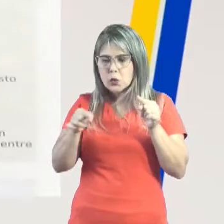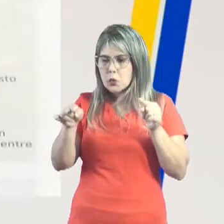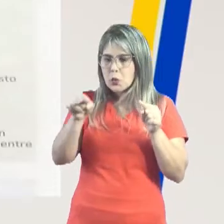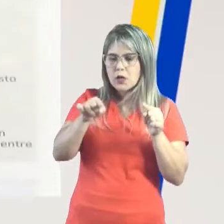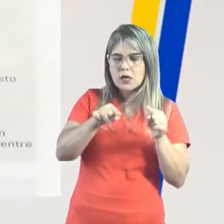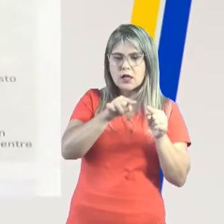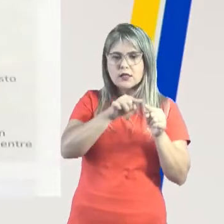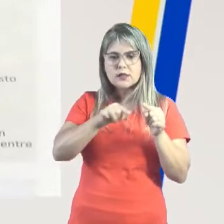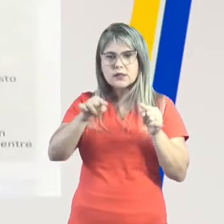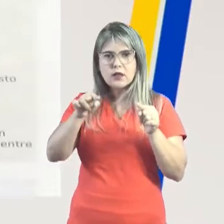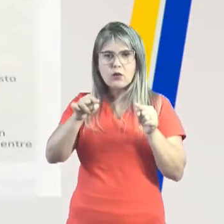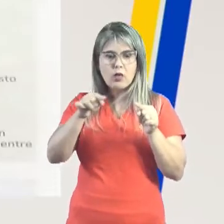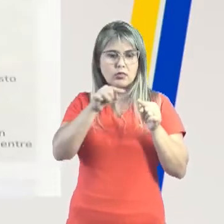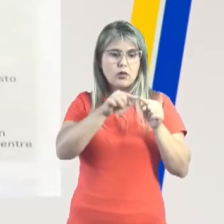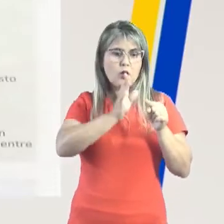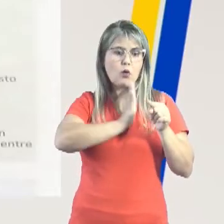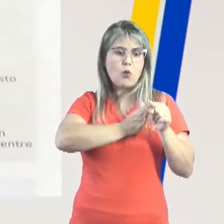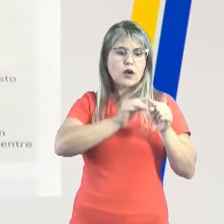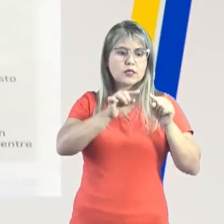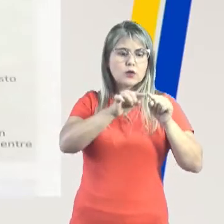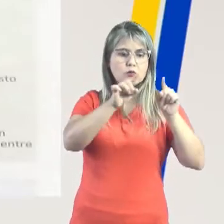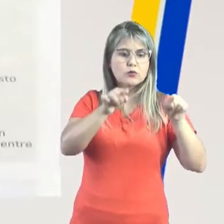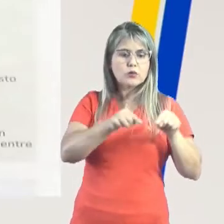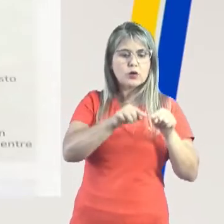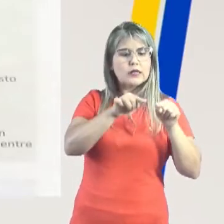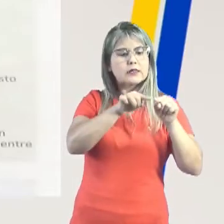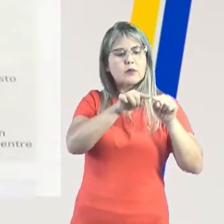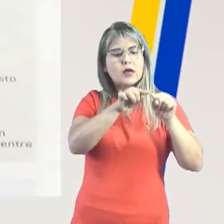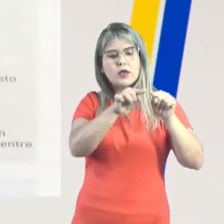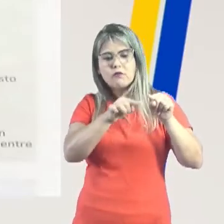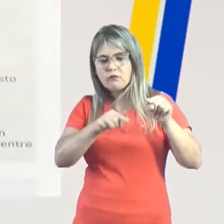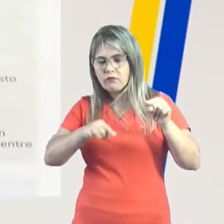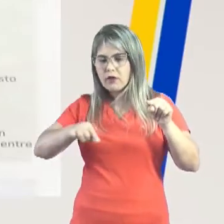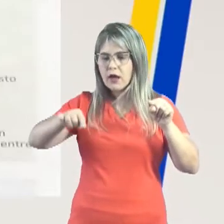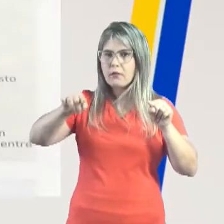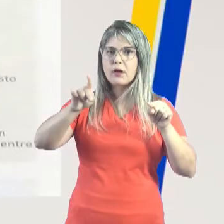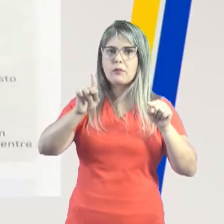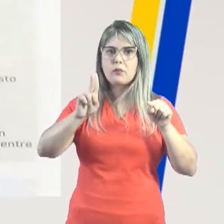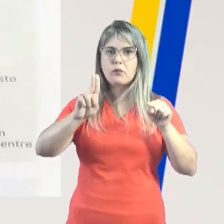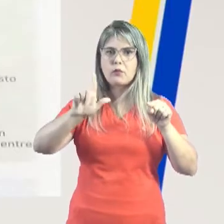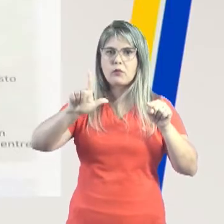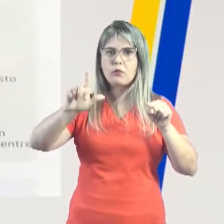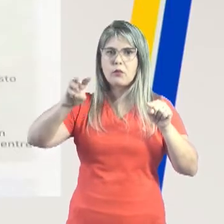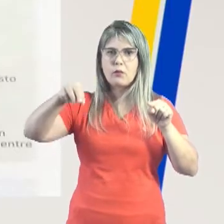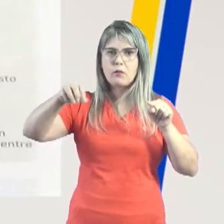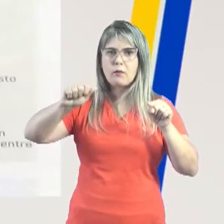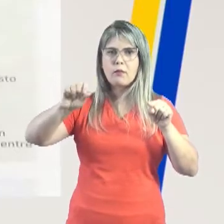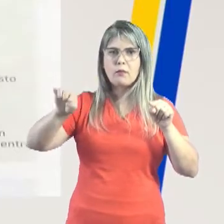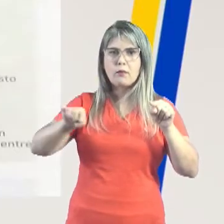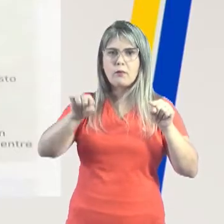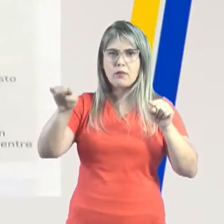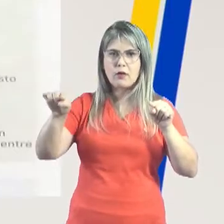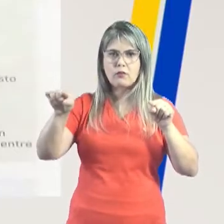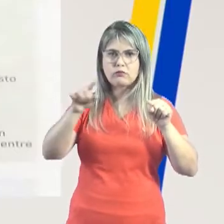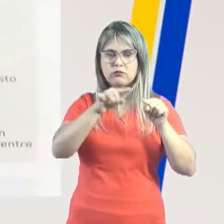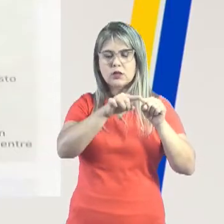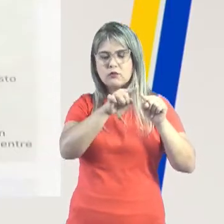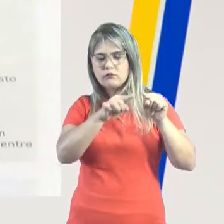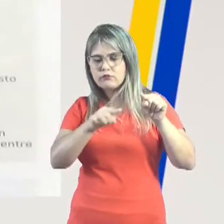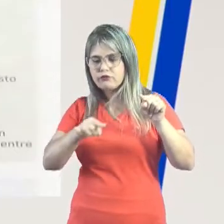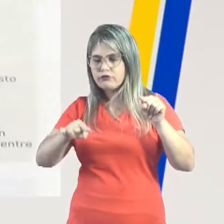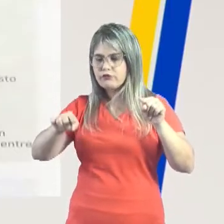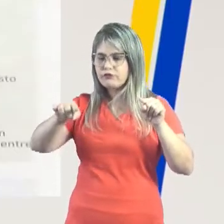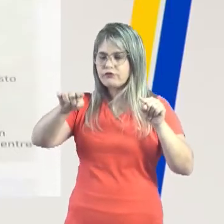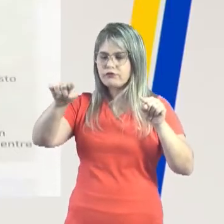expeli-lo. E lá também nos pulmões, ali nos pulmões, vai receber o gás oxigênio. E